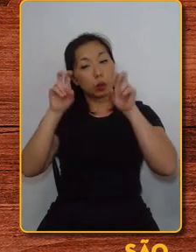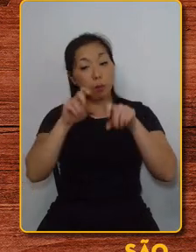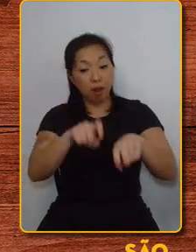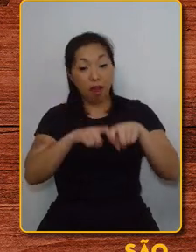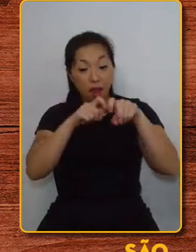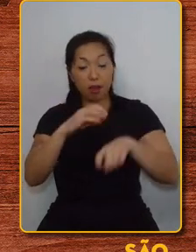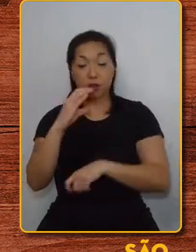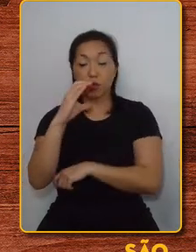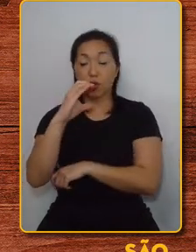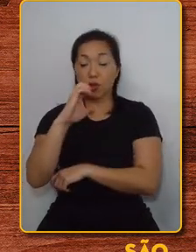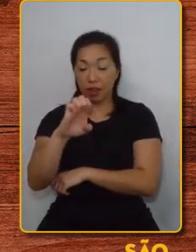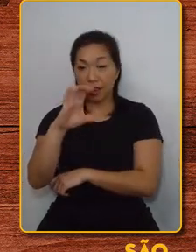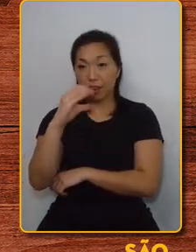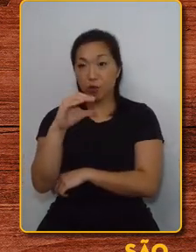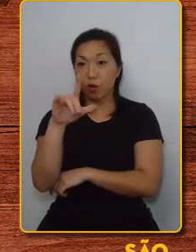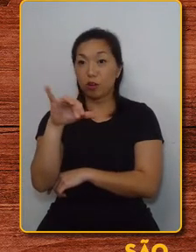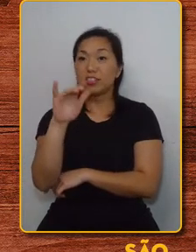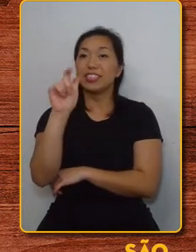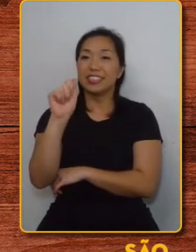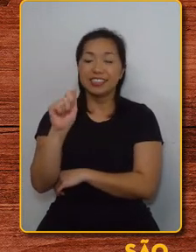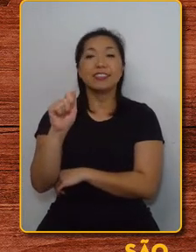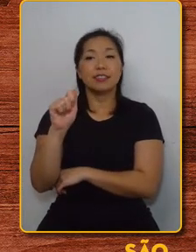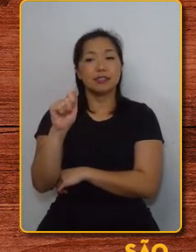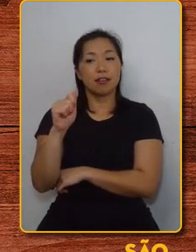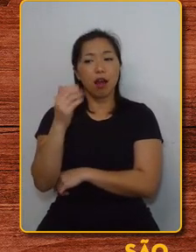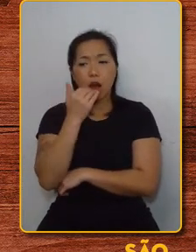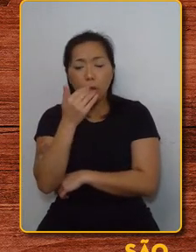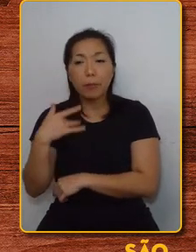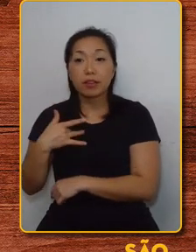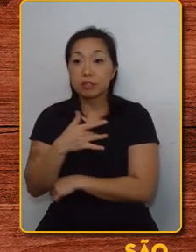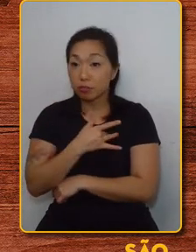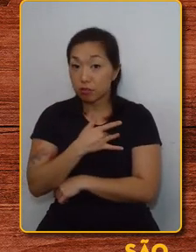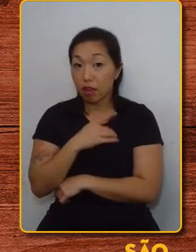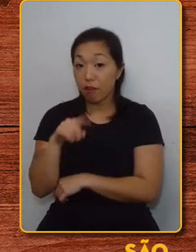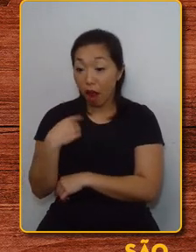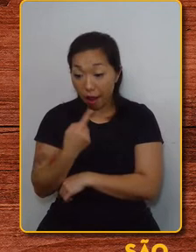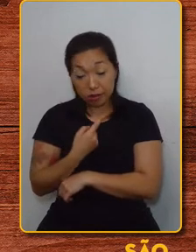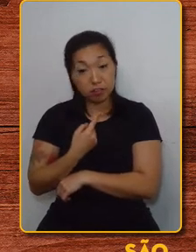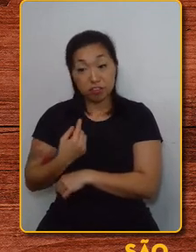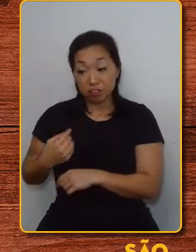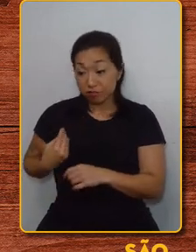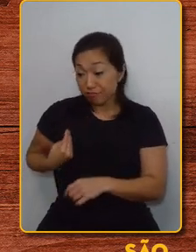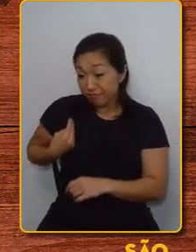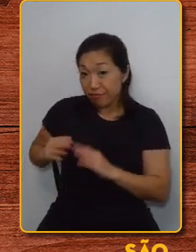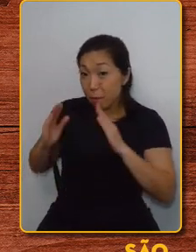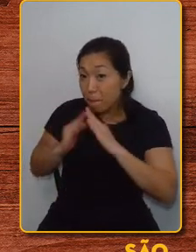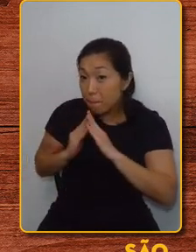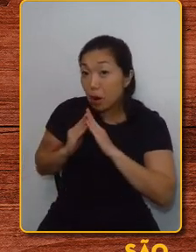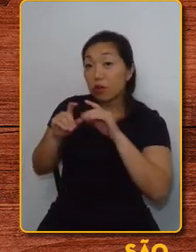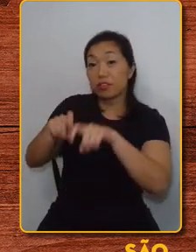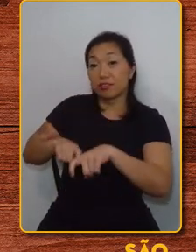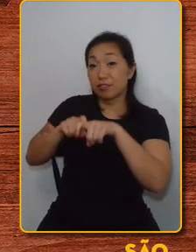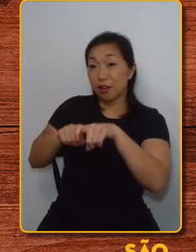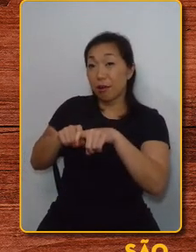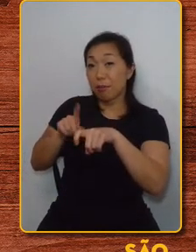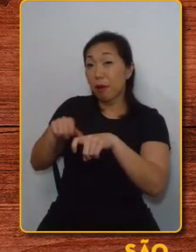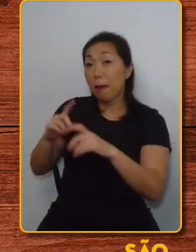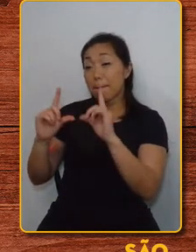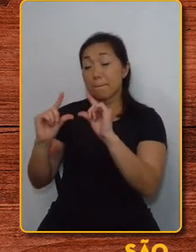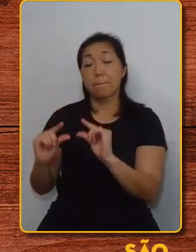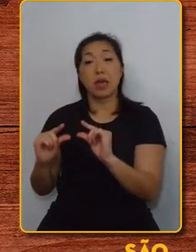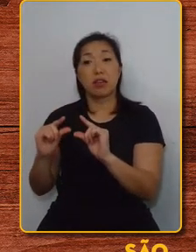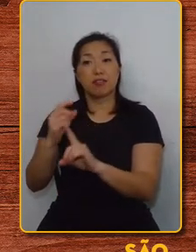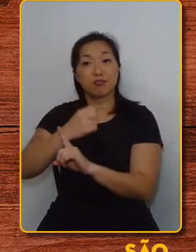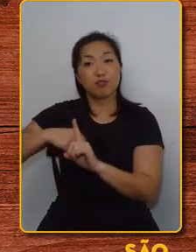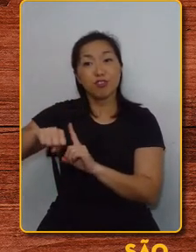saudáveis, nós estamos no canto do ringue. Ou seja, nós somos minoria na sociedade. Por isso, quando a gente começa a fazer um debate